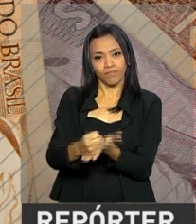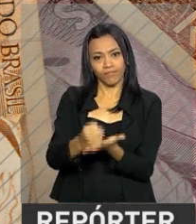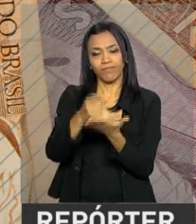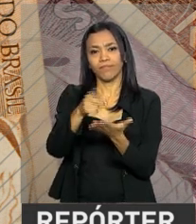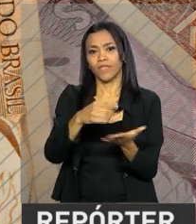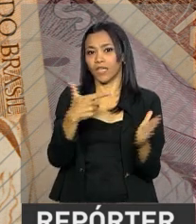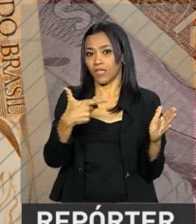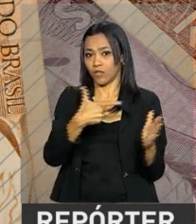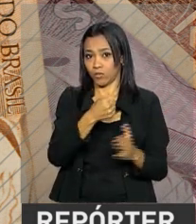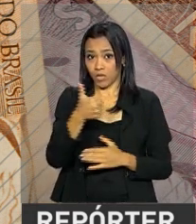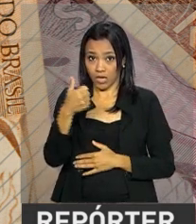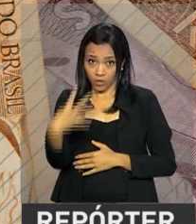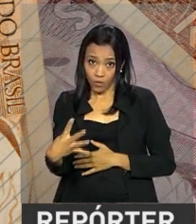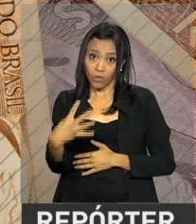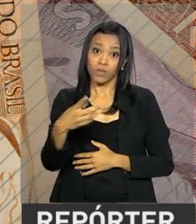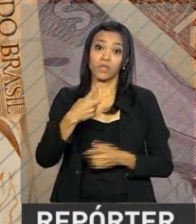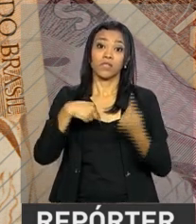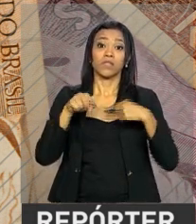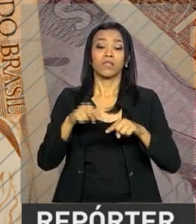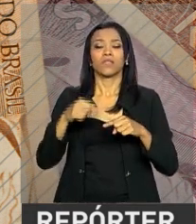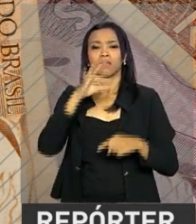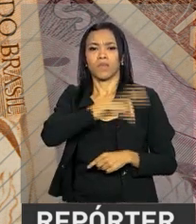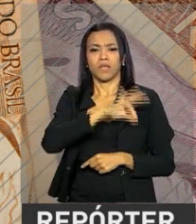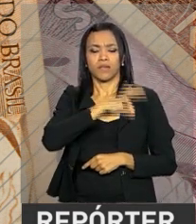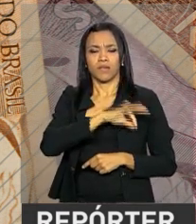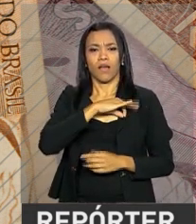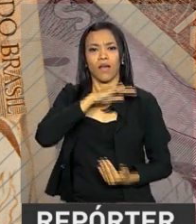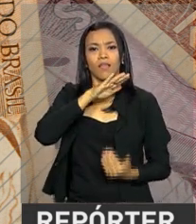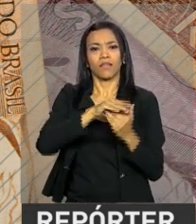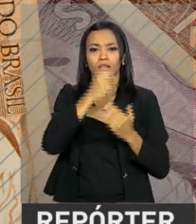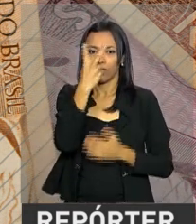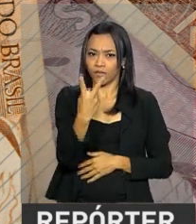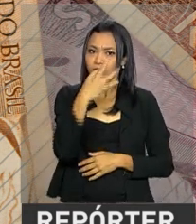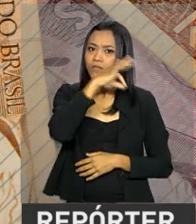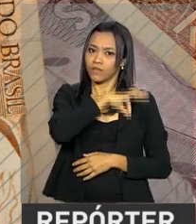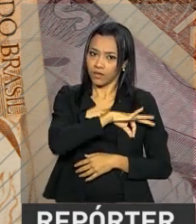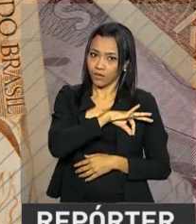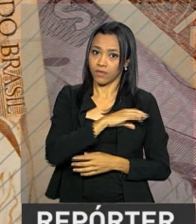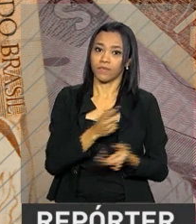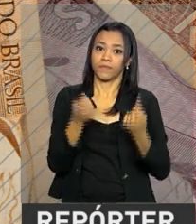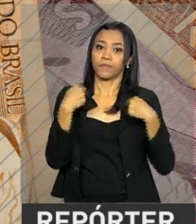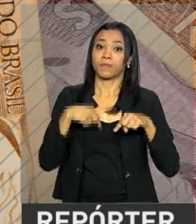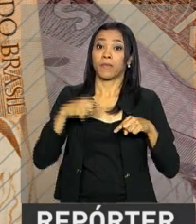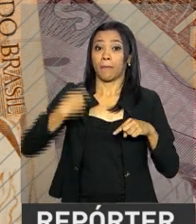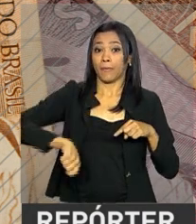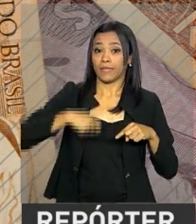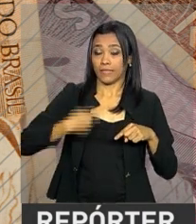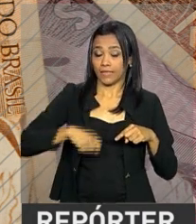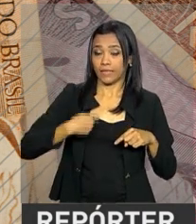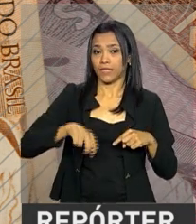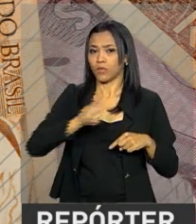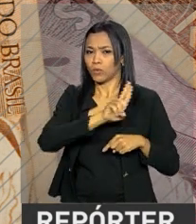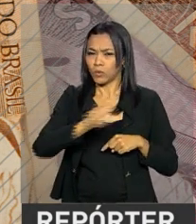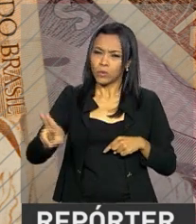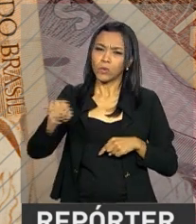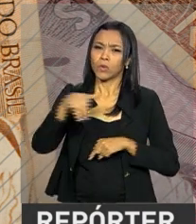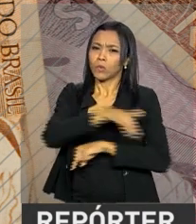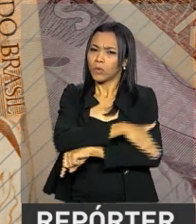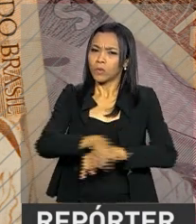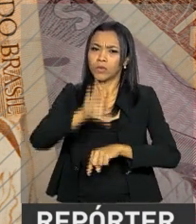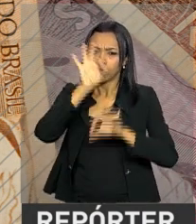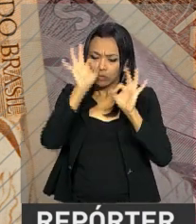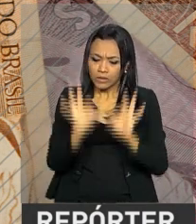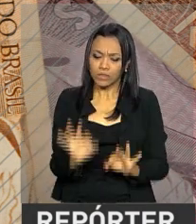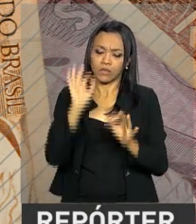em 2014, com remuneração mensal média de até 2 salários mínimos. É preciso ainda ter os seus dados corretamente informados